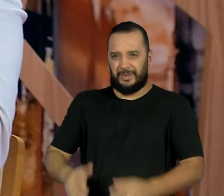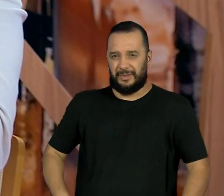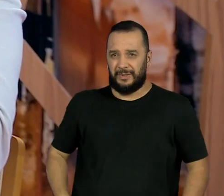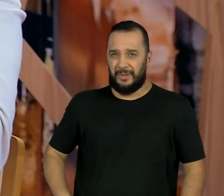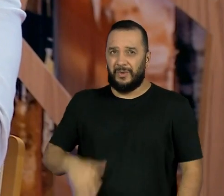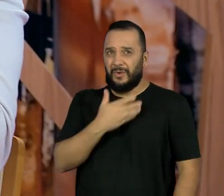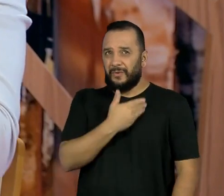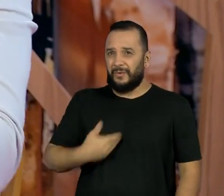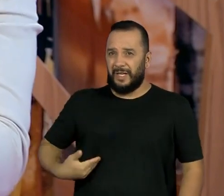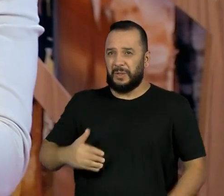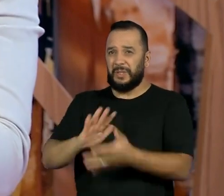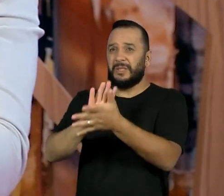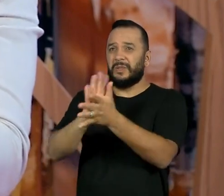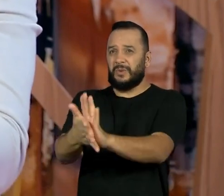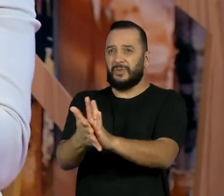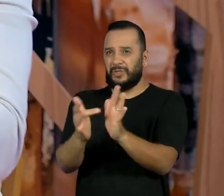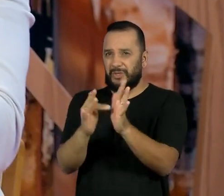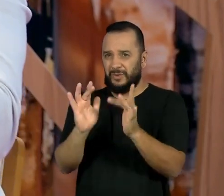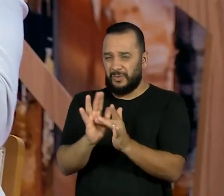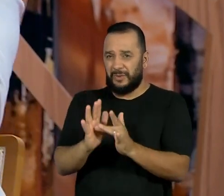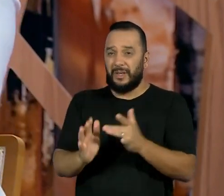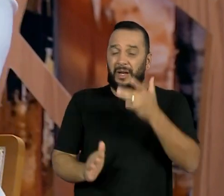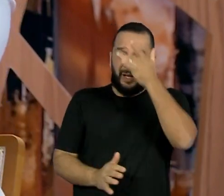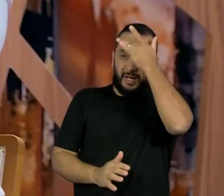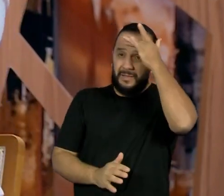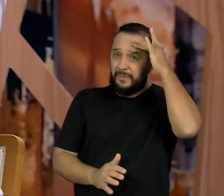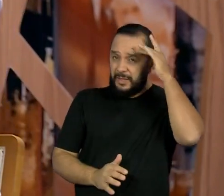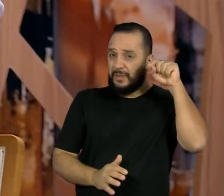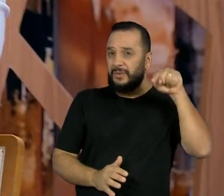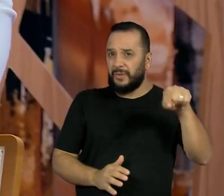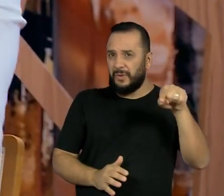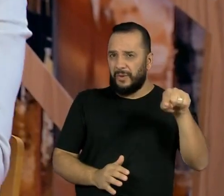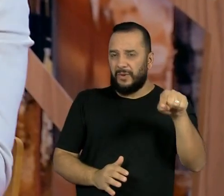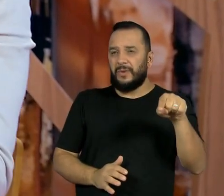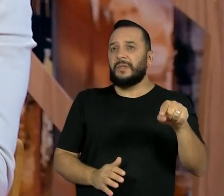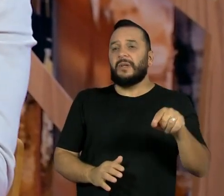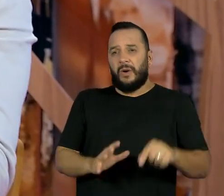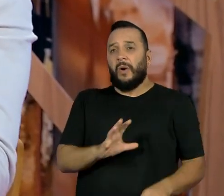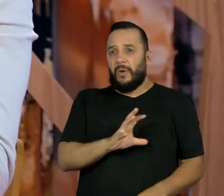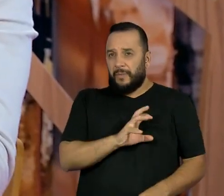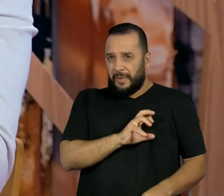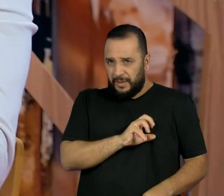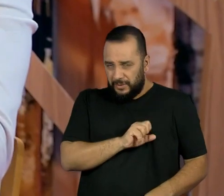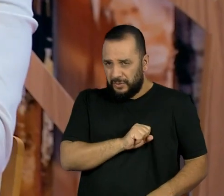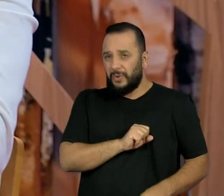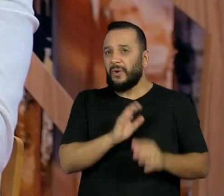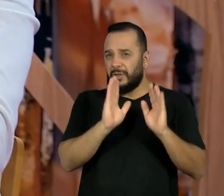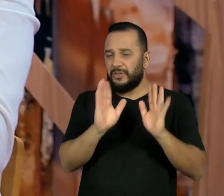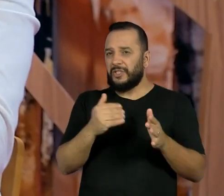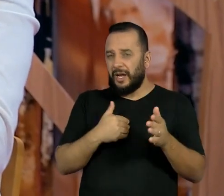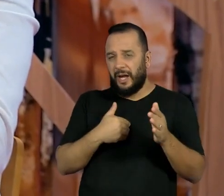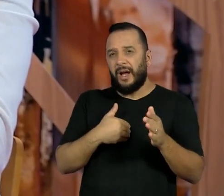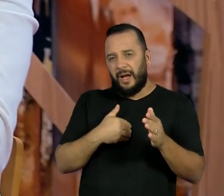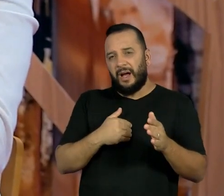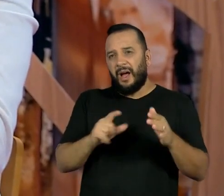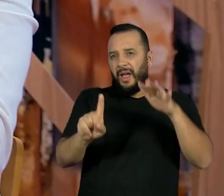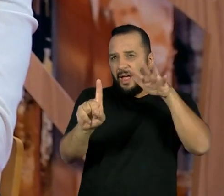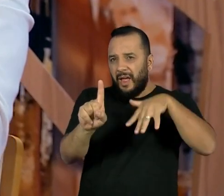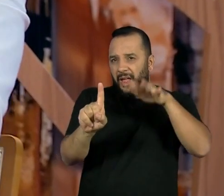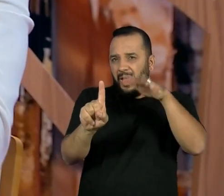matou Jesus, os cristãos começaram a idolatrar o Jesus que foi morto pelo Estado. E aí o Estado, ao invés de